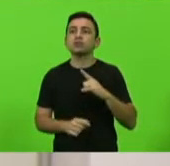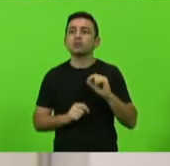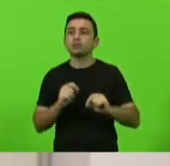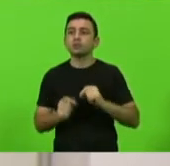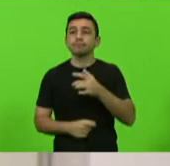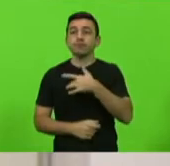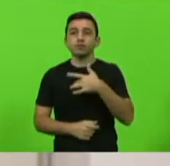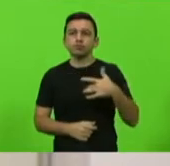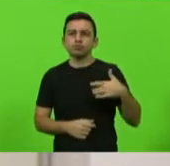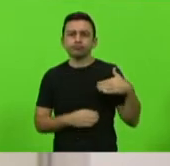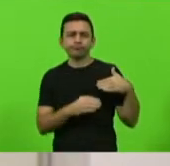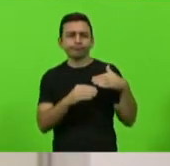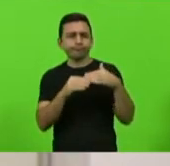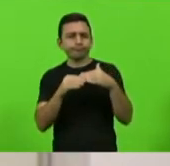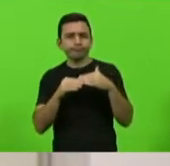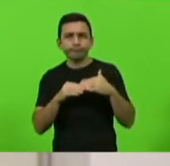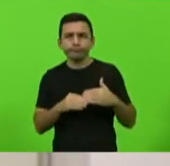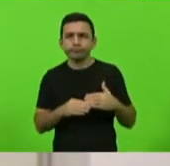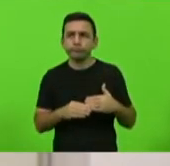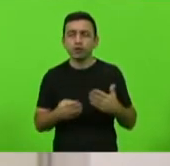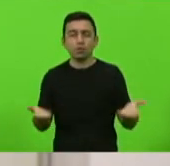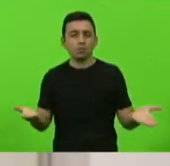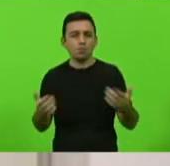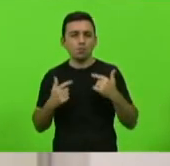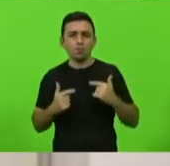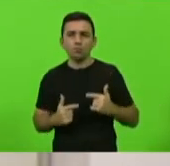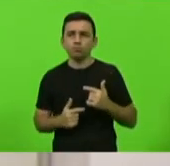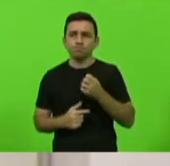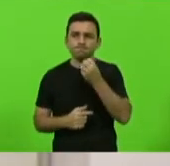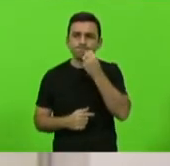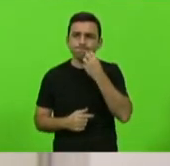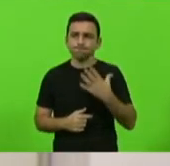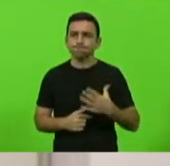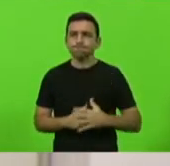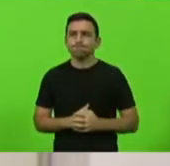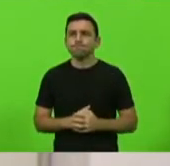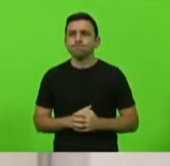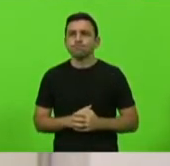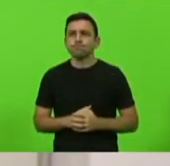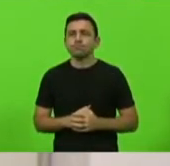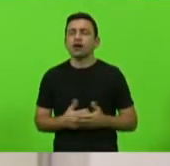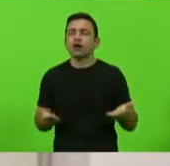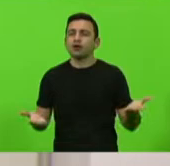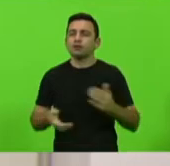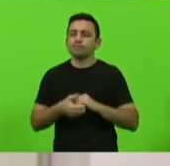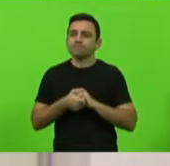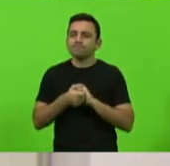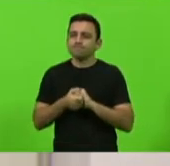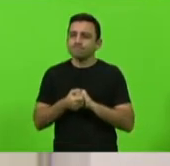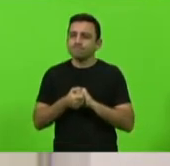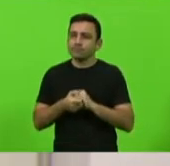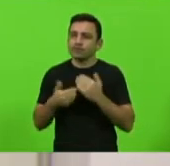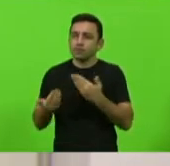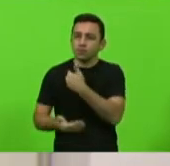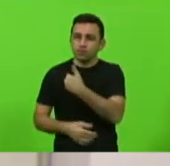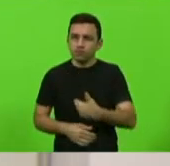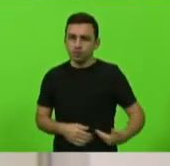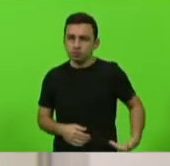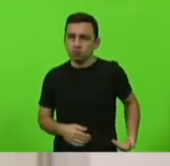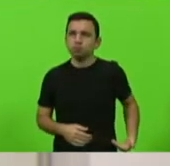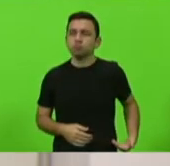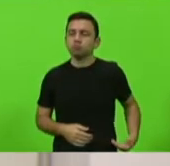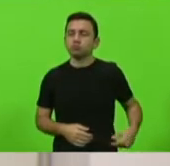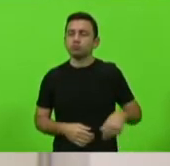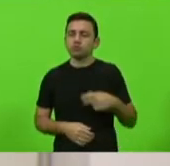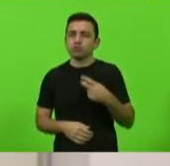saúde coletiva com essa imunização. Então, fica aqui o registro, os cumprimentos ao governador do Estado,